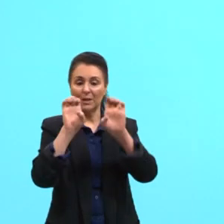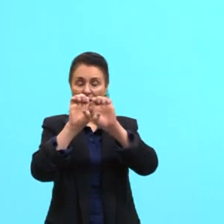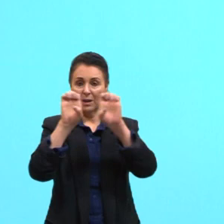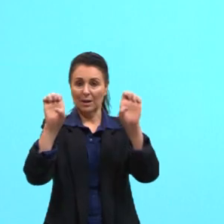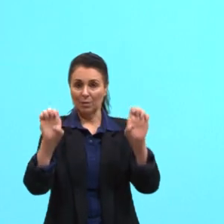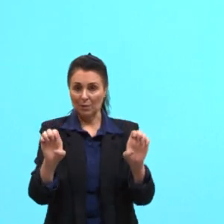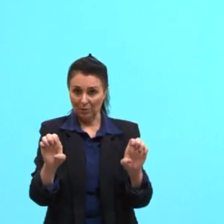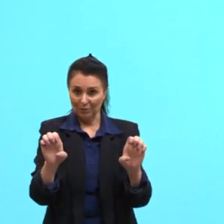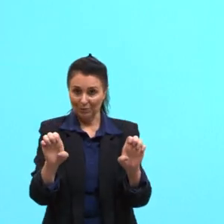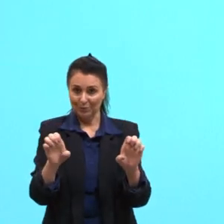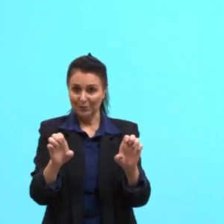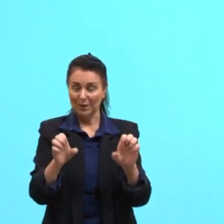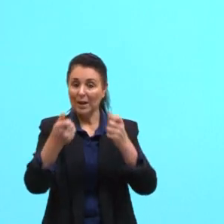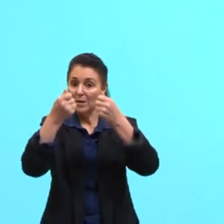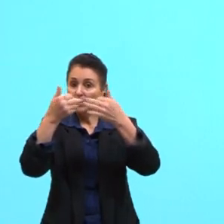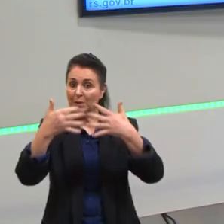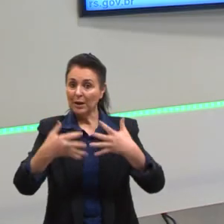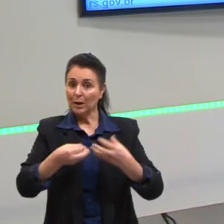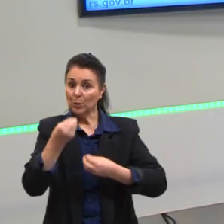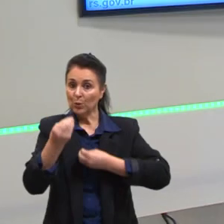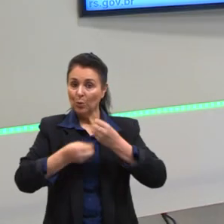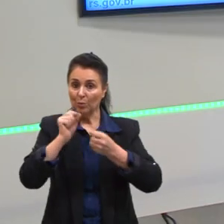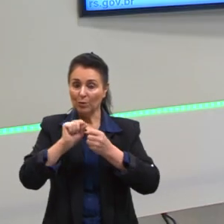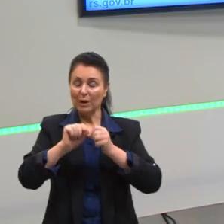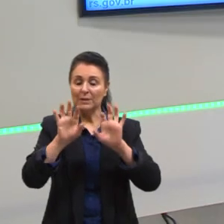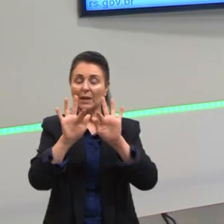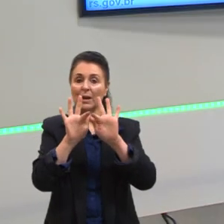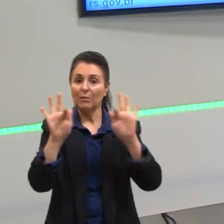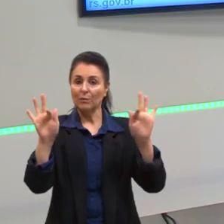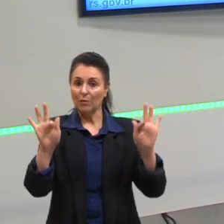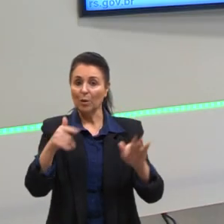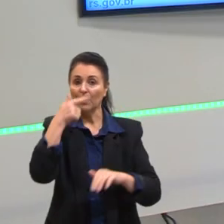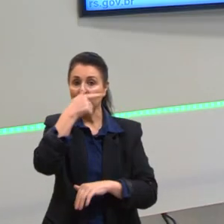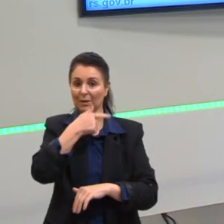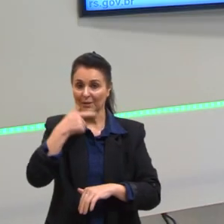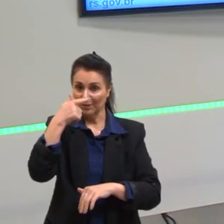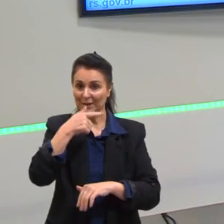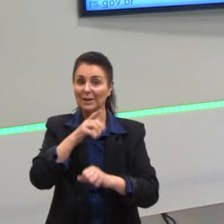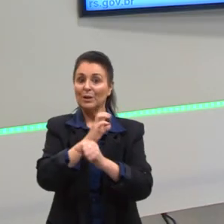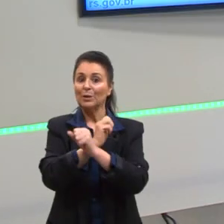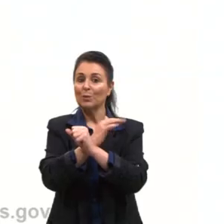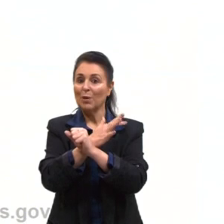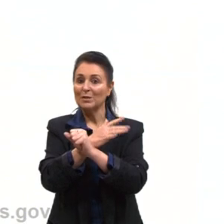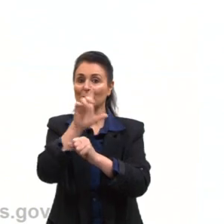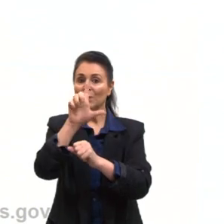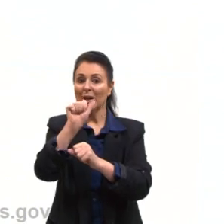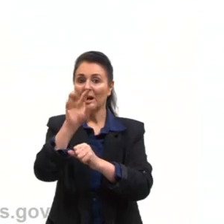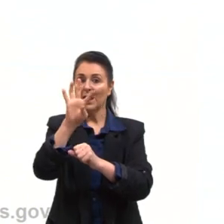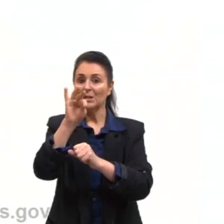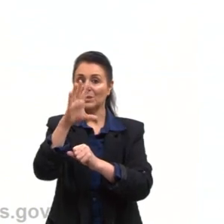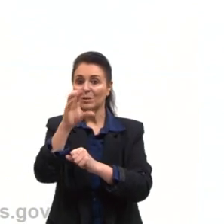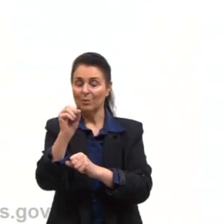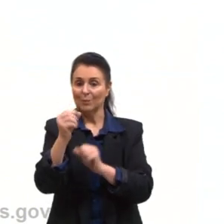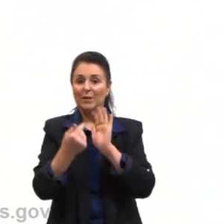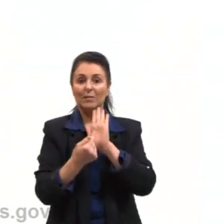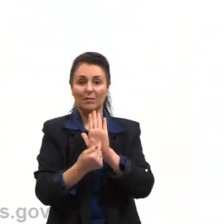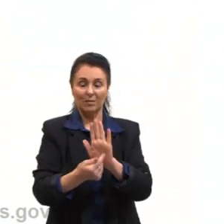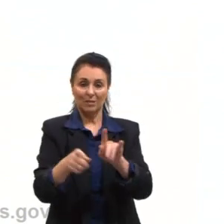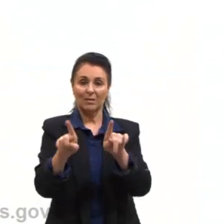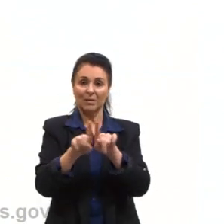Ele tá dizendo como é eu tenho a fórmula da glicose e eu tenho a fórmula do ácido lático porque elas são apresentadas